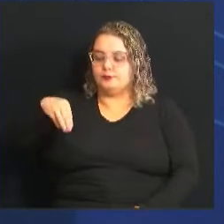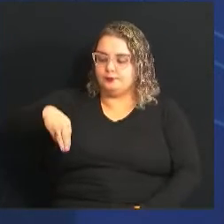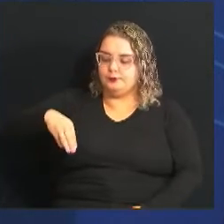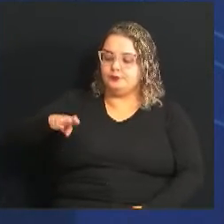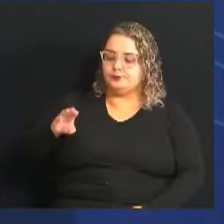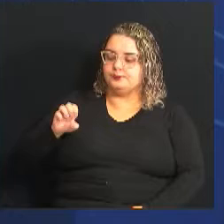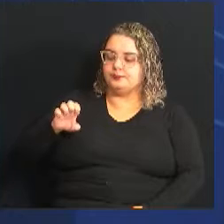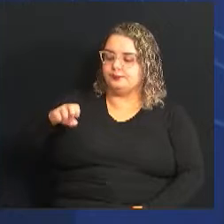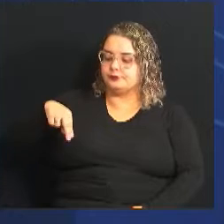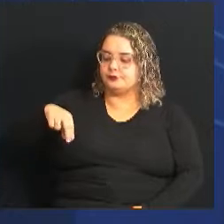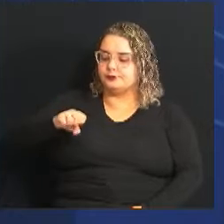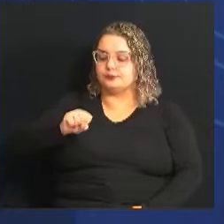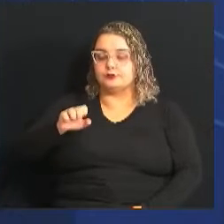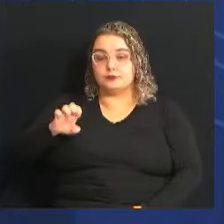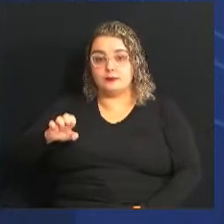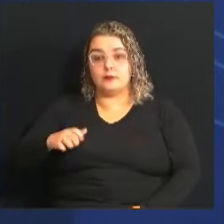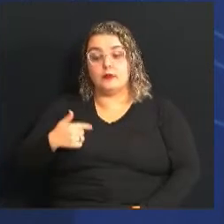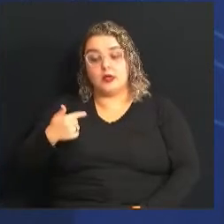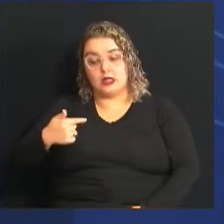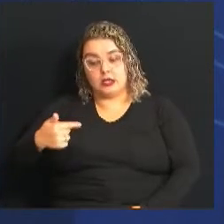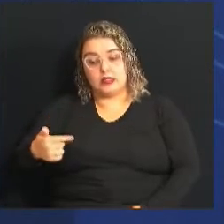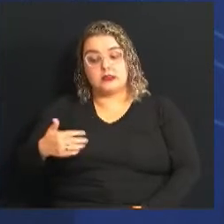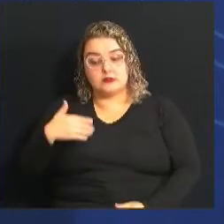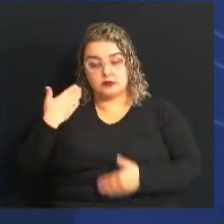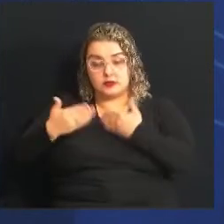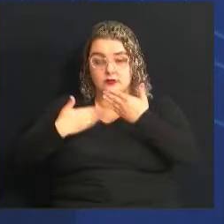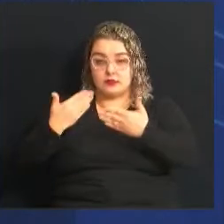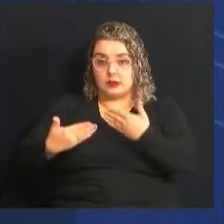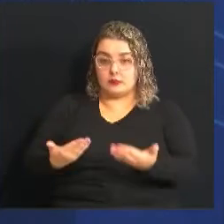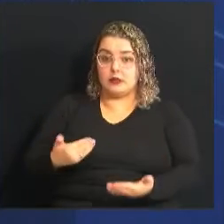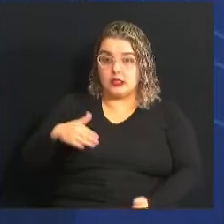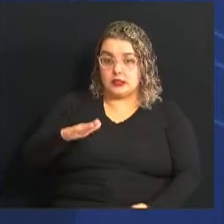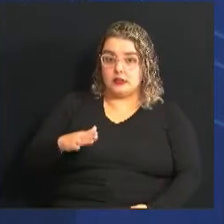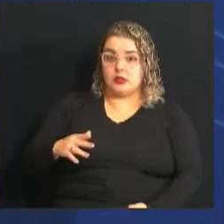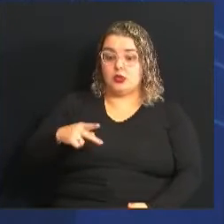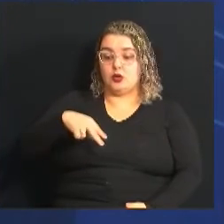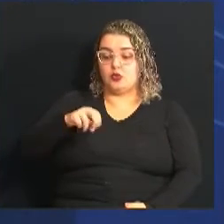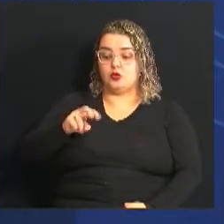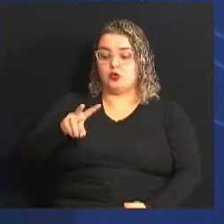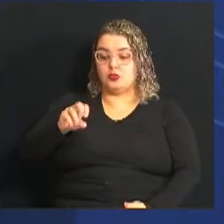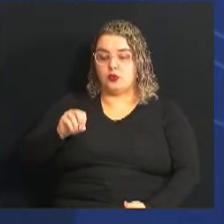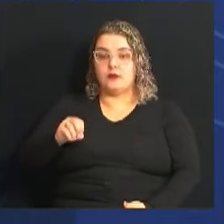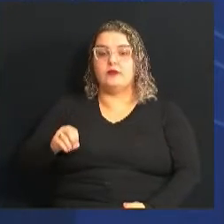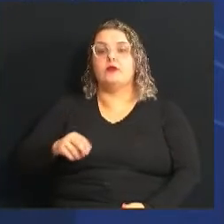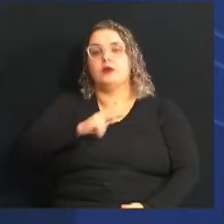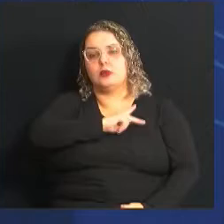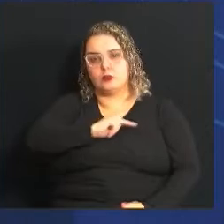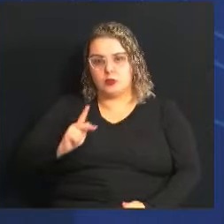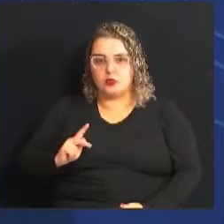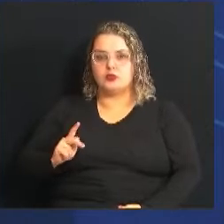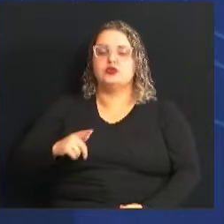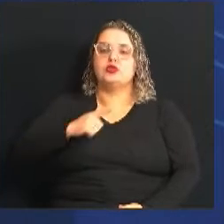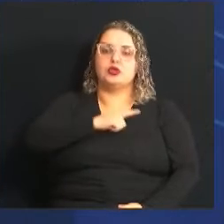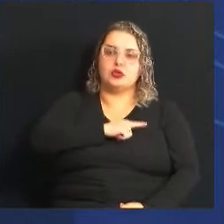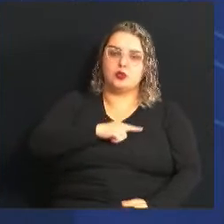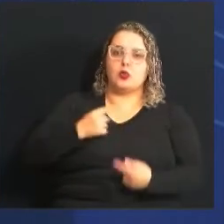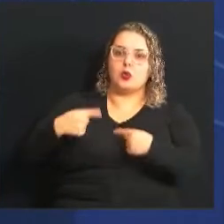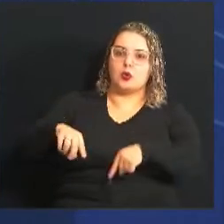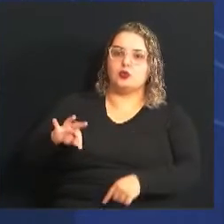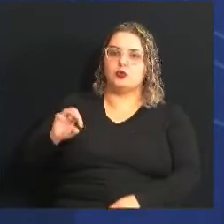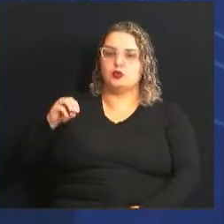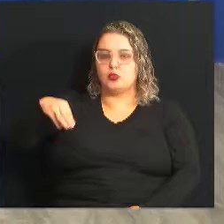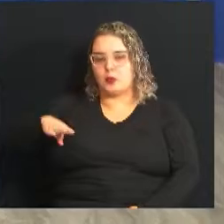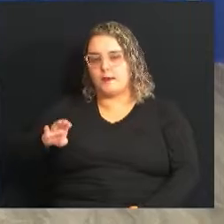longo da semana a gente vai falando mais sobre as duas partidas. Novo Horizontino e Ponte e também Guarani contra Tombense.